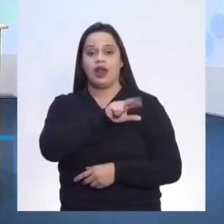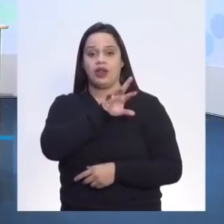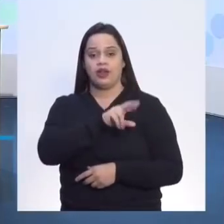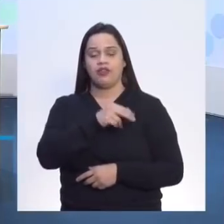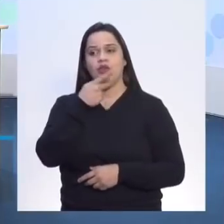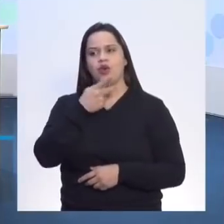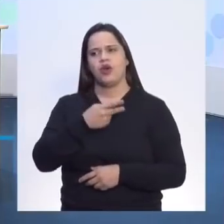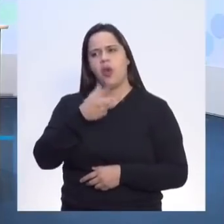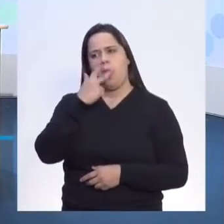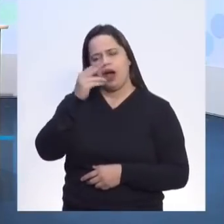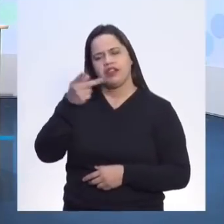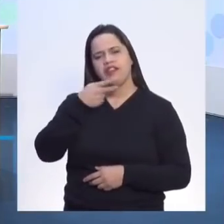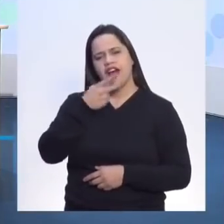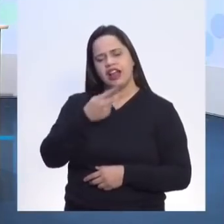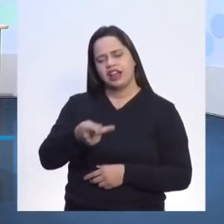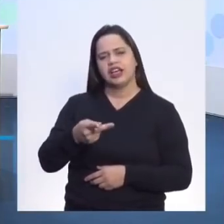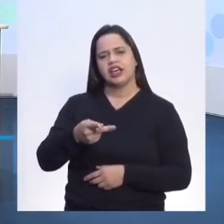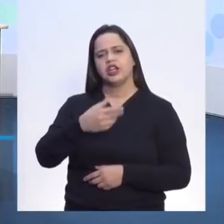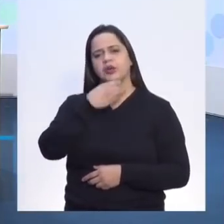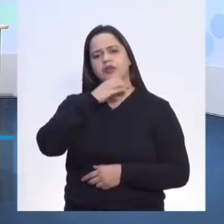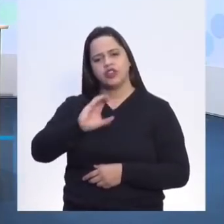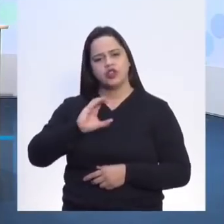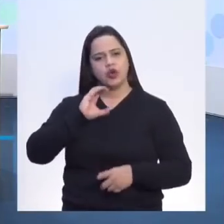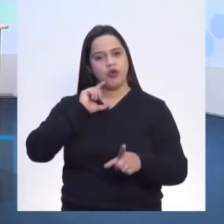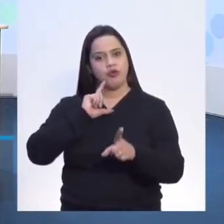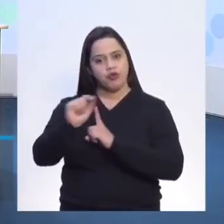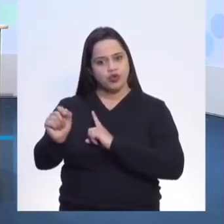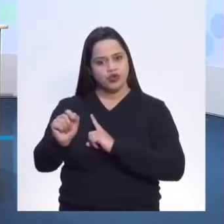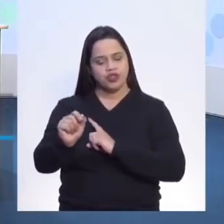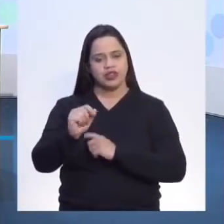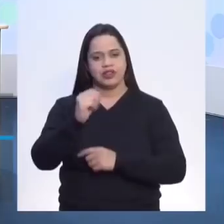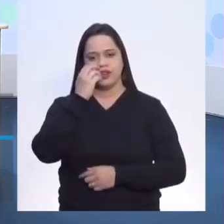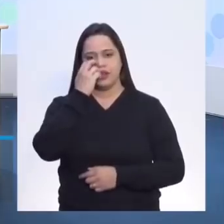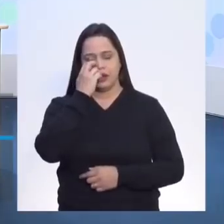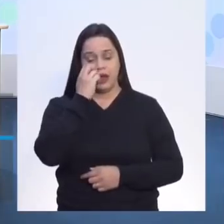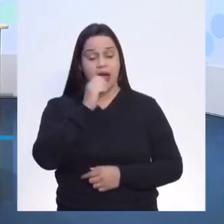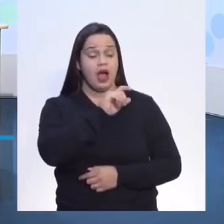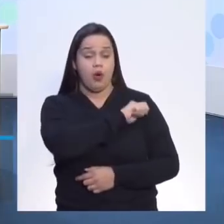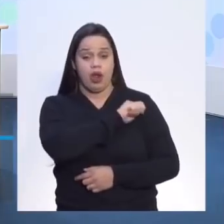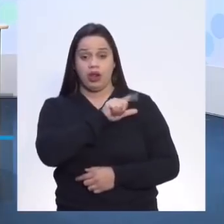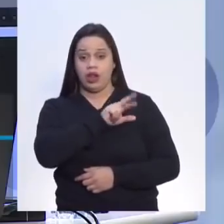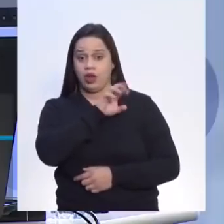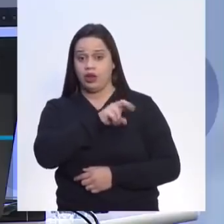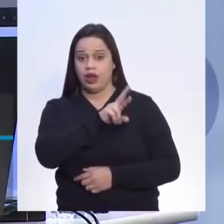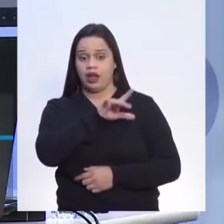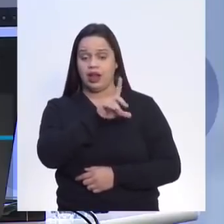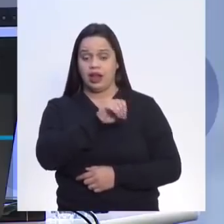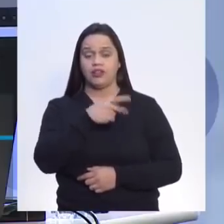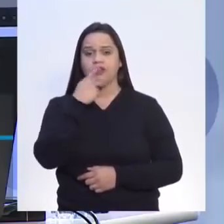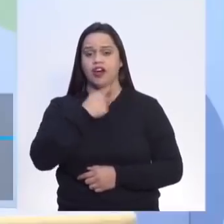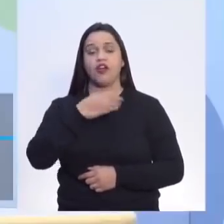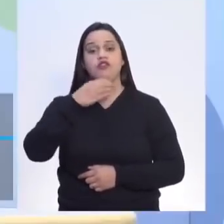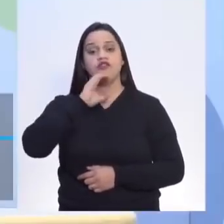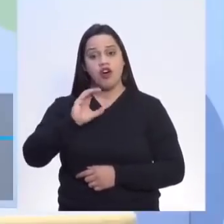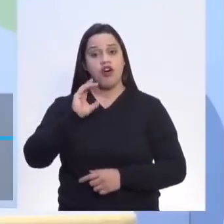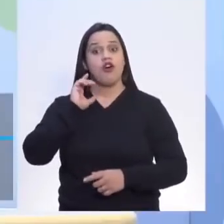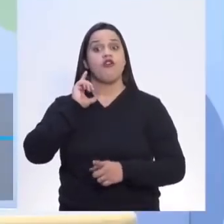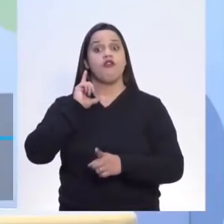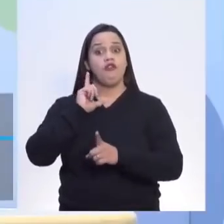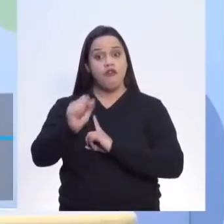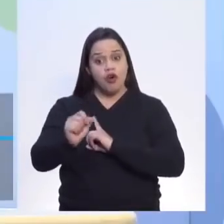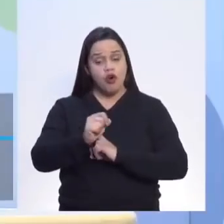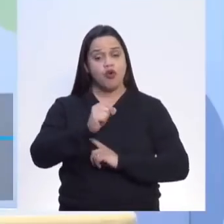eu acho. O Leonardo também colocou. Ela falou, fuja Visconde atrás do